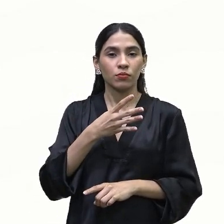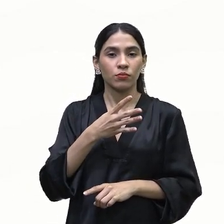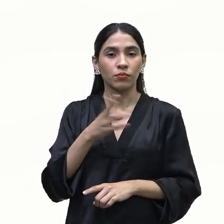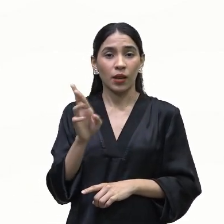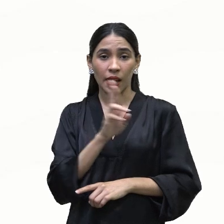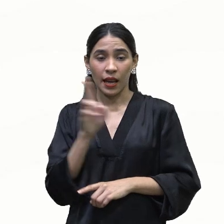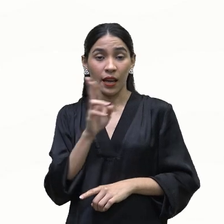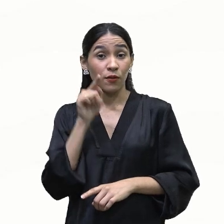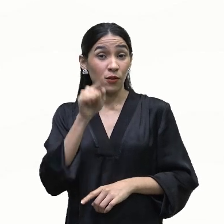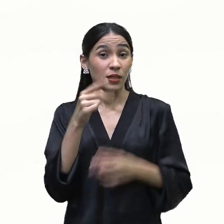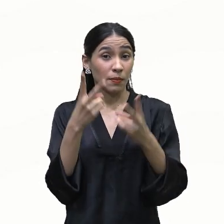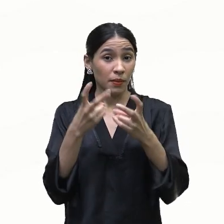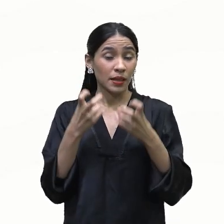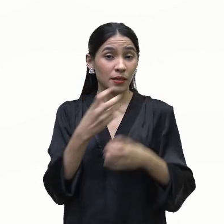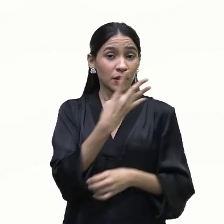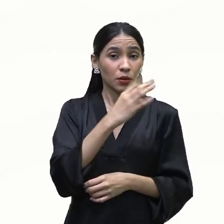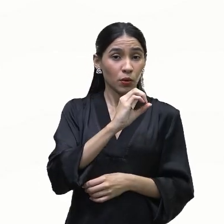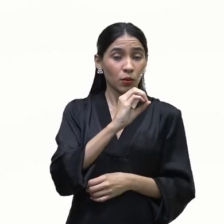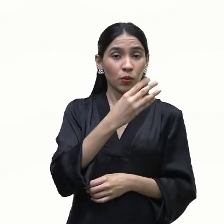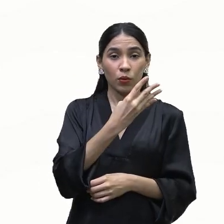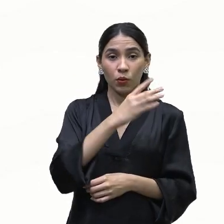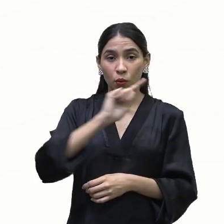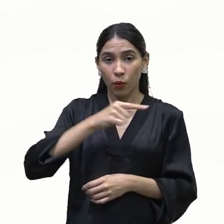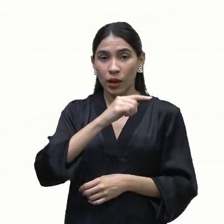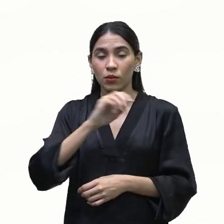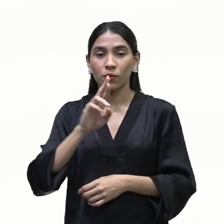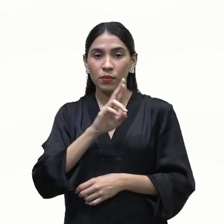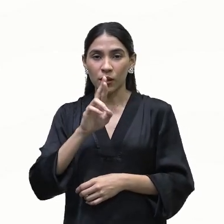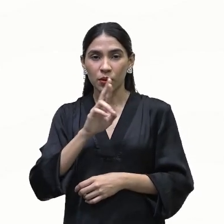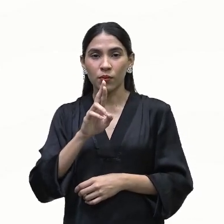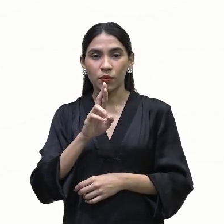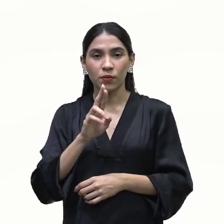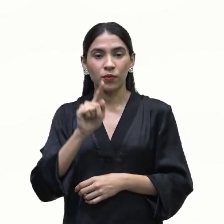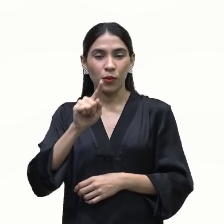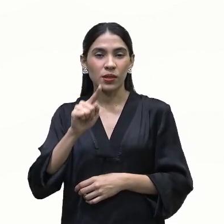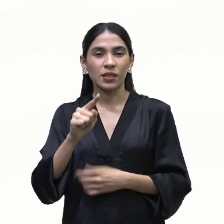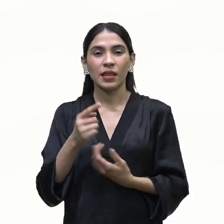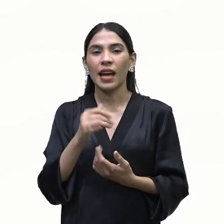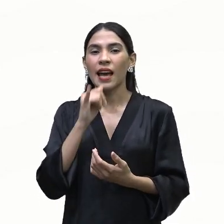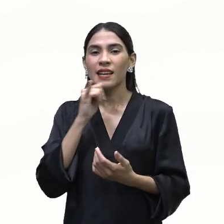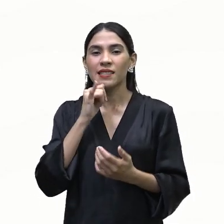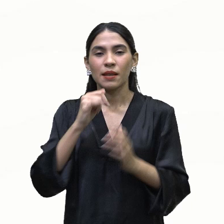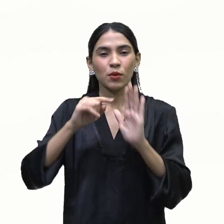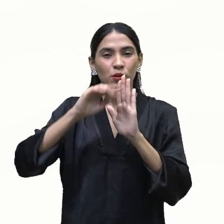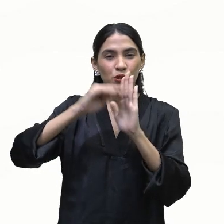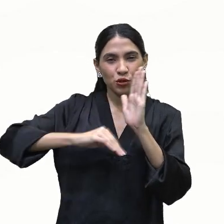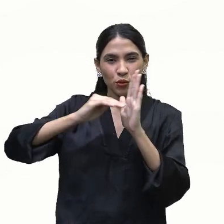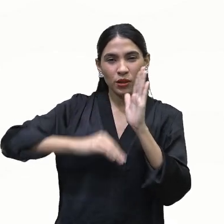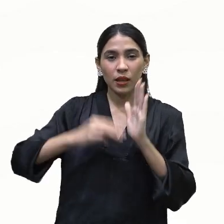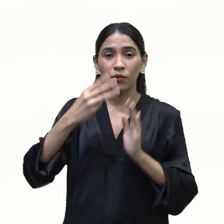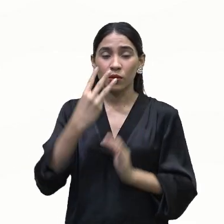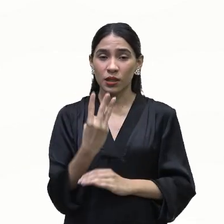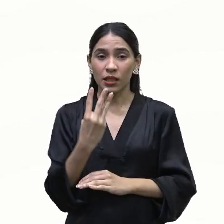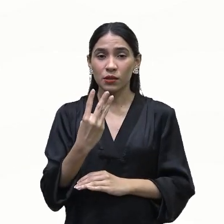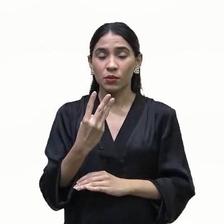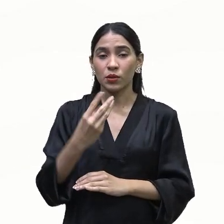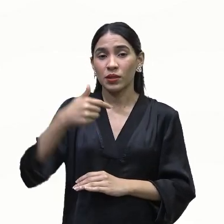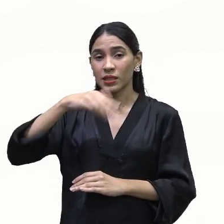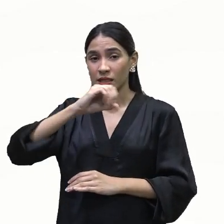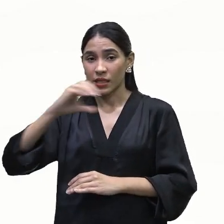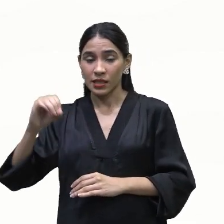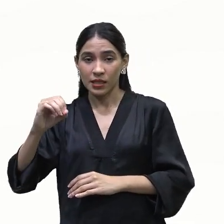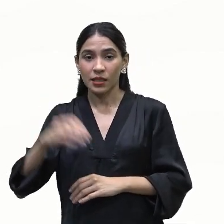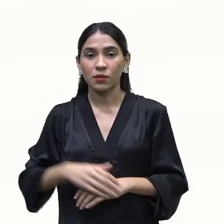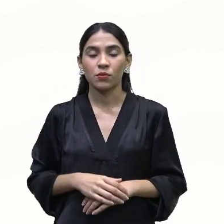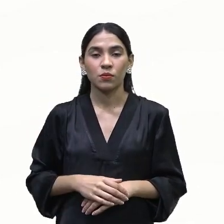vai verificar que dos 4.000, você vai receber pelo menos 3.700. Por quê? Porque os R$300